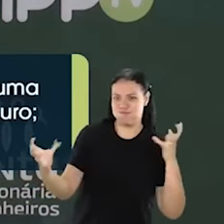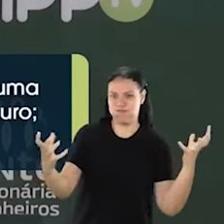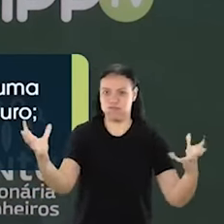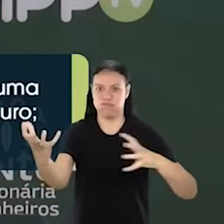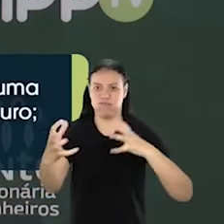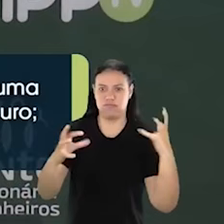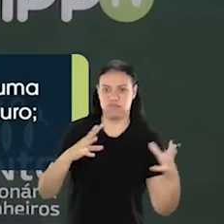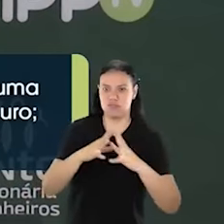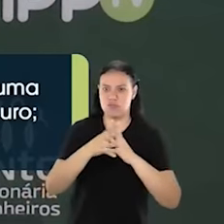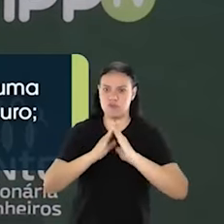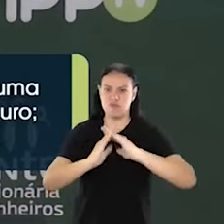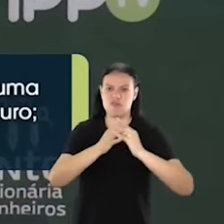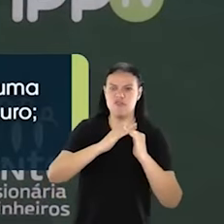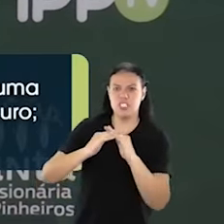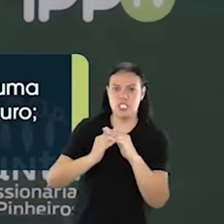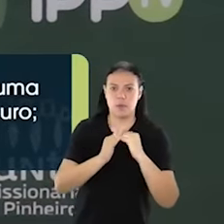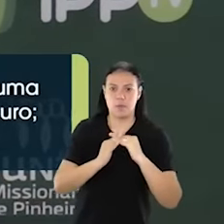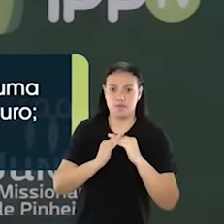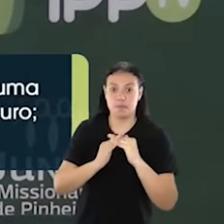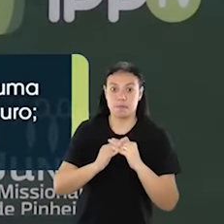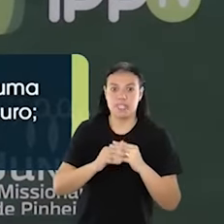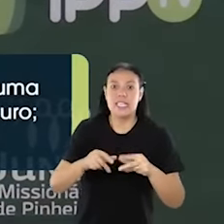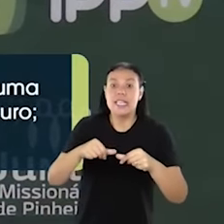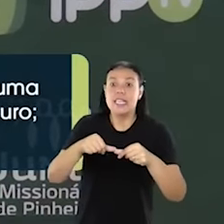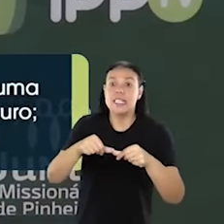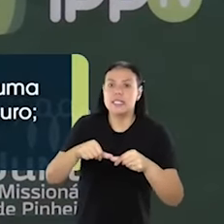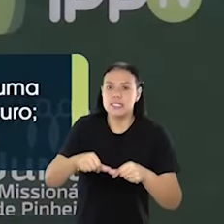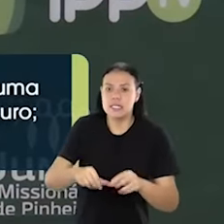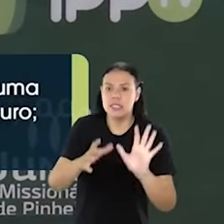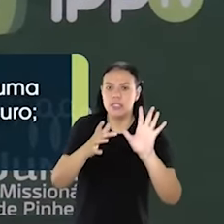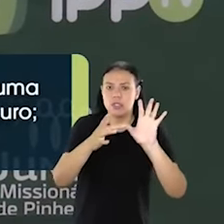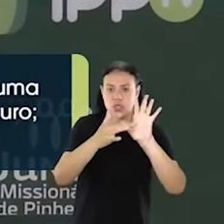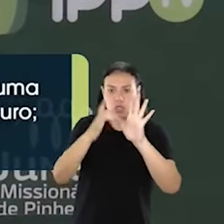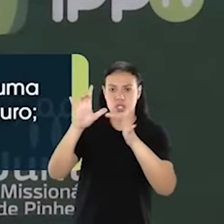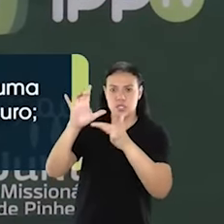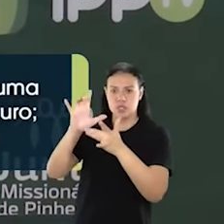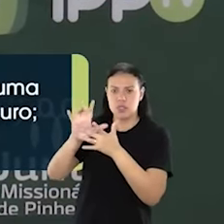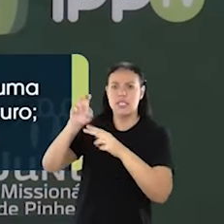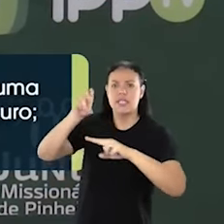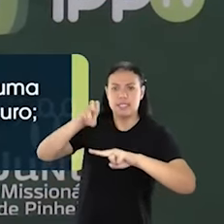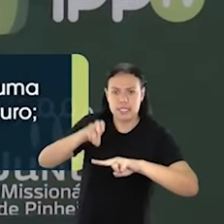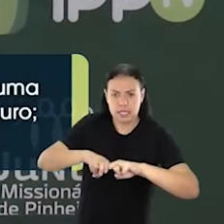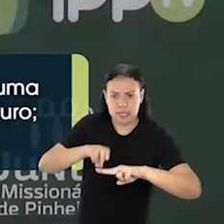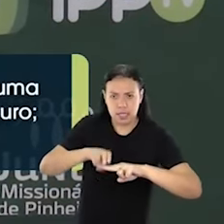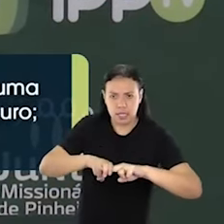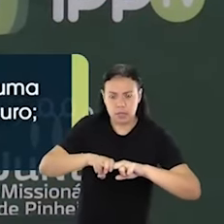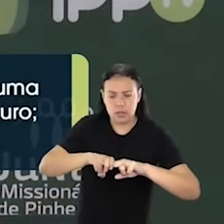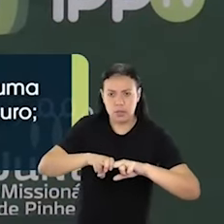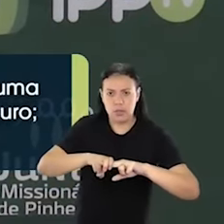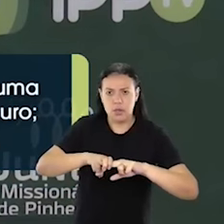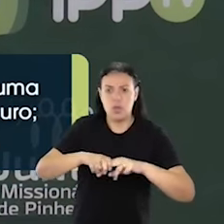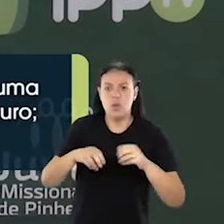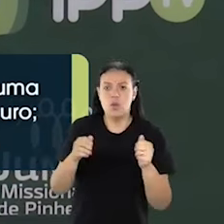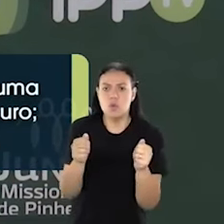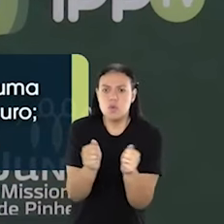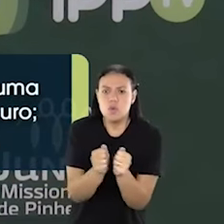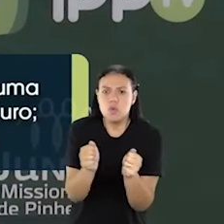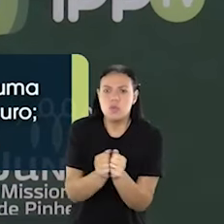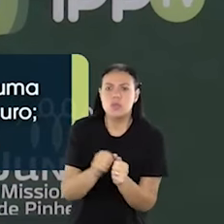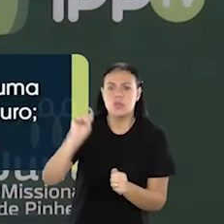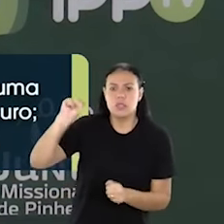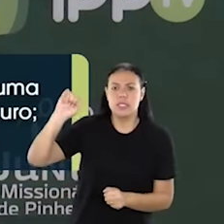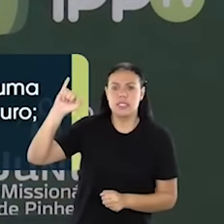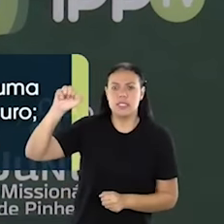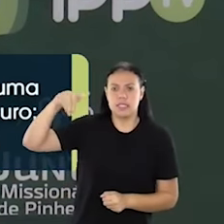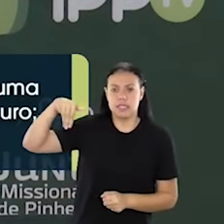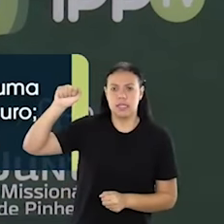povo. Estando Jesus em Betânia, reclinado à mesa em casa de Simão, o leproso, veio uma mulher trazendo um